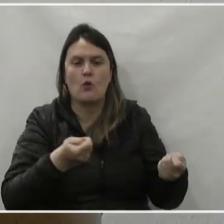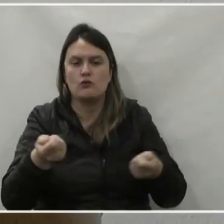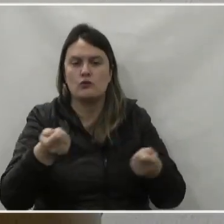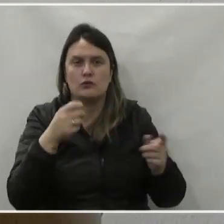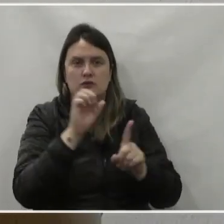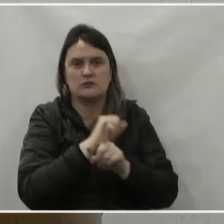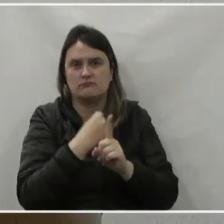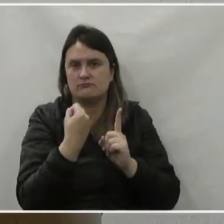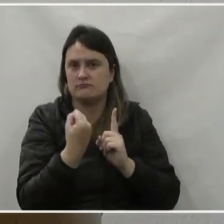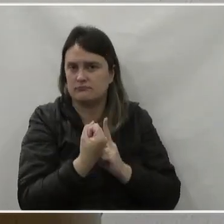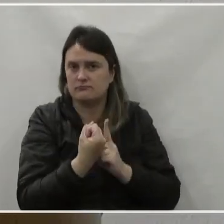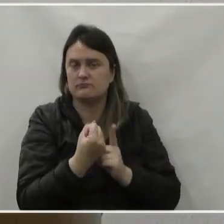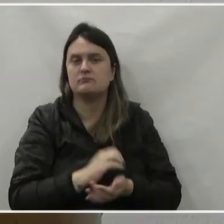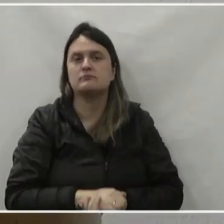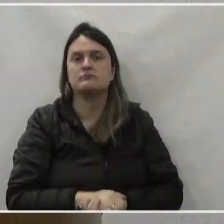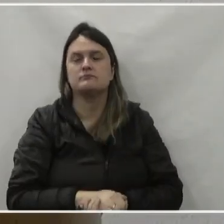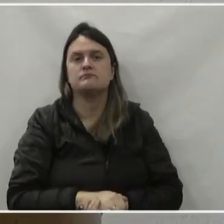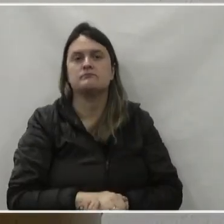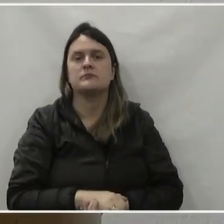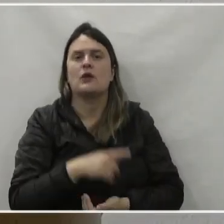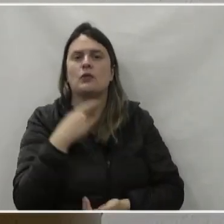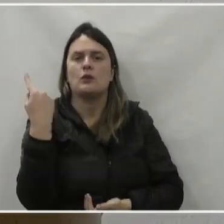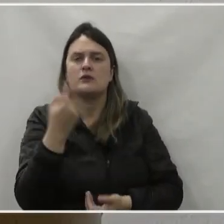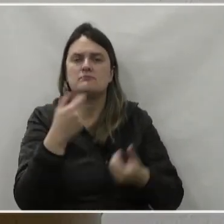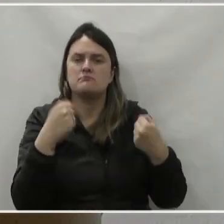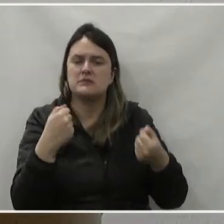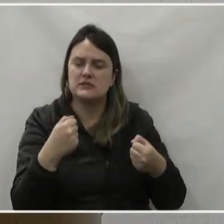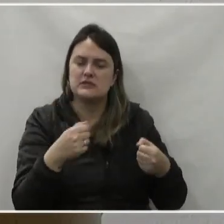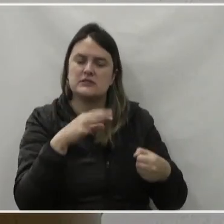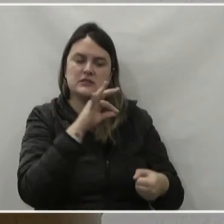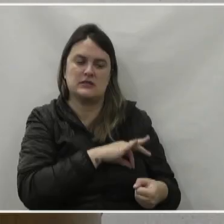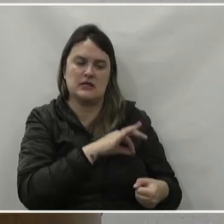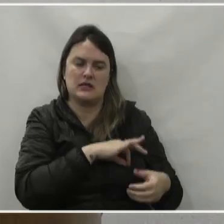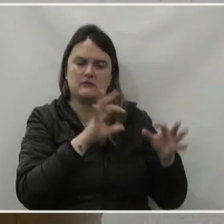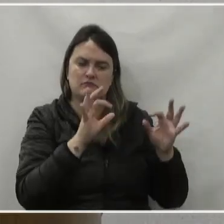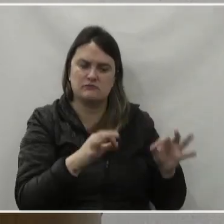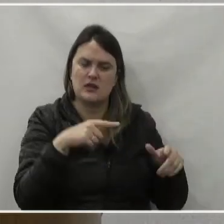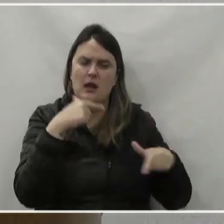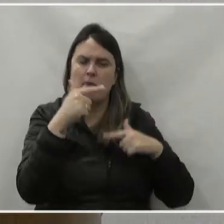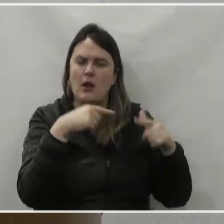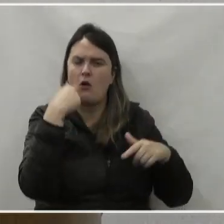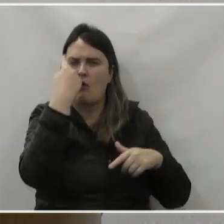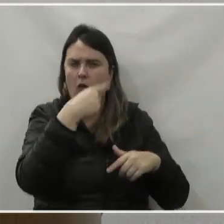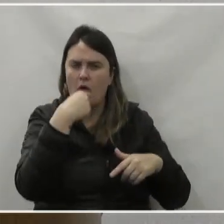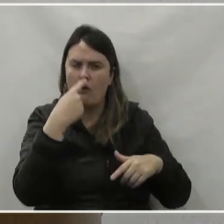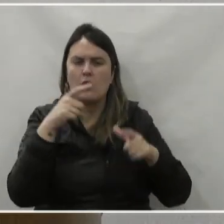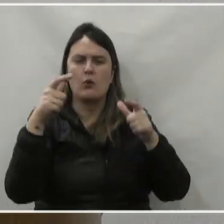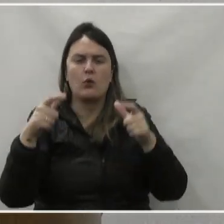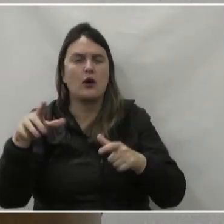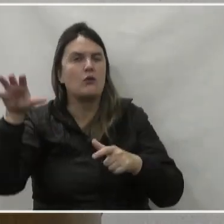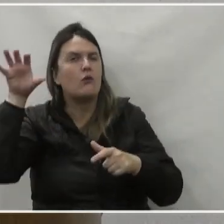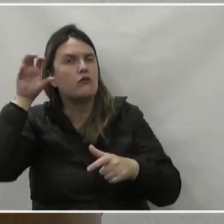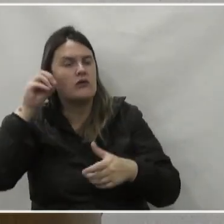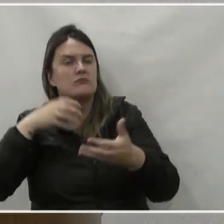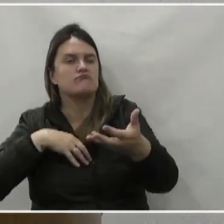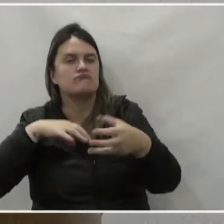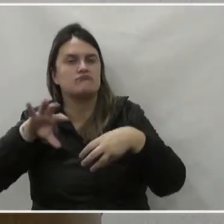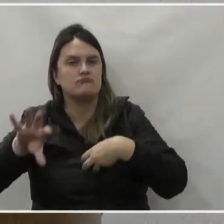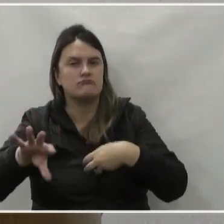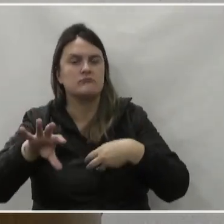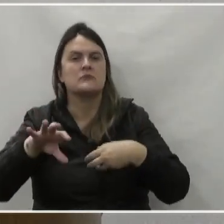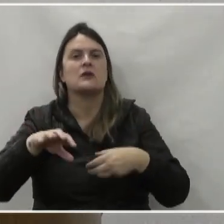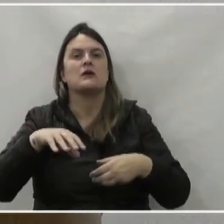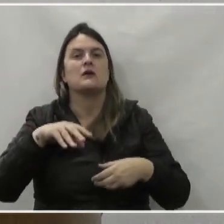social. É preciso compensação justa, jornada humana, espaço de escuta, reconstrução da autoridade